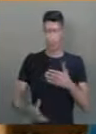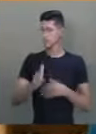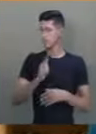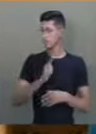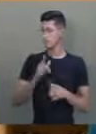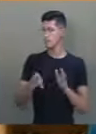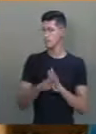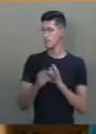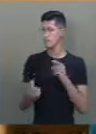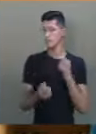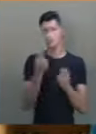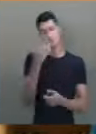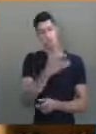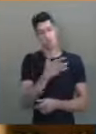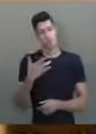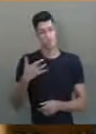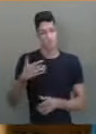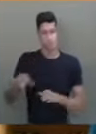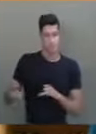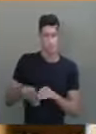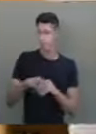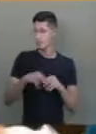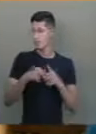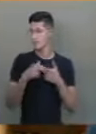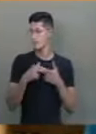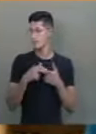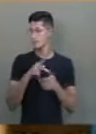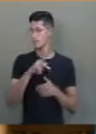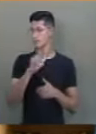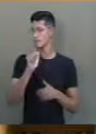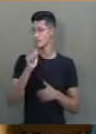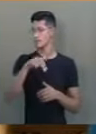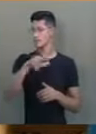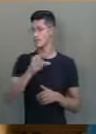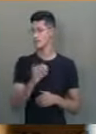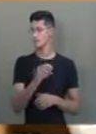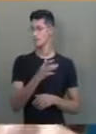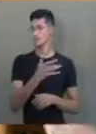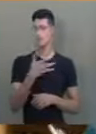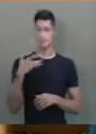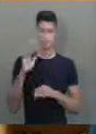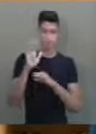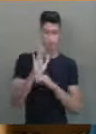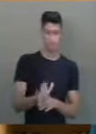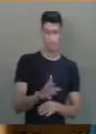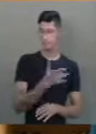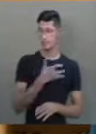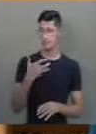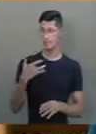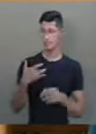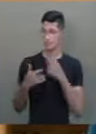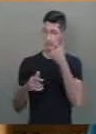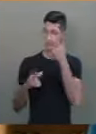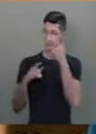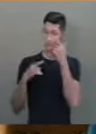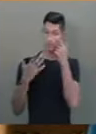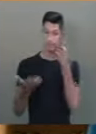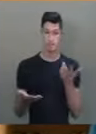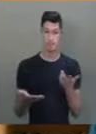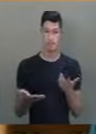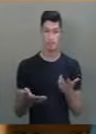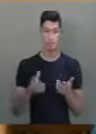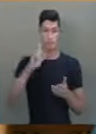e eventos em saúde suplementar pelos planos privados de assistência à saúde. Ora,